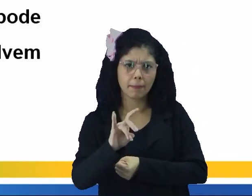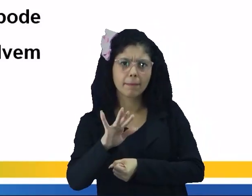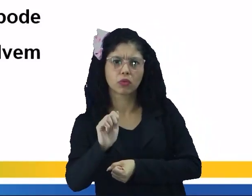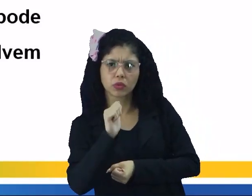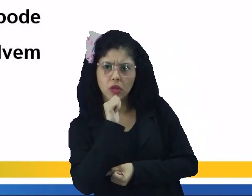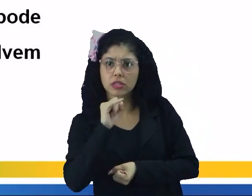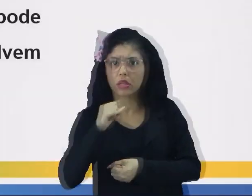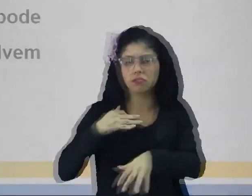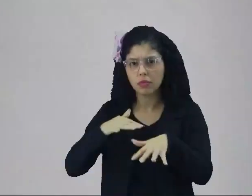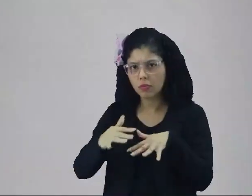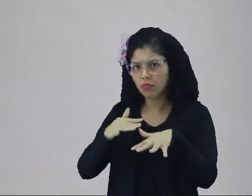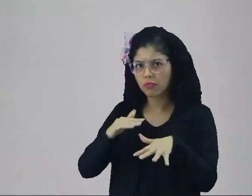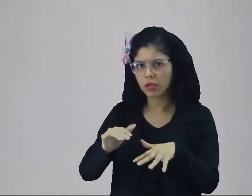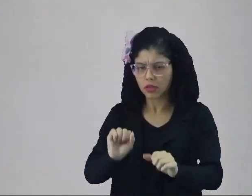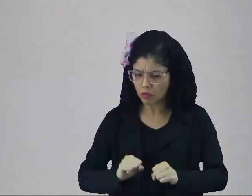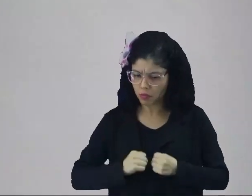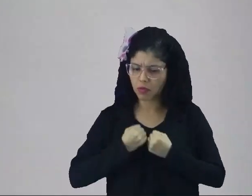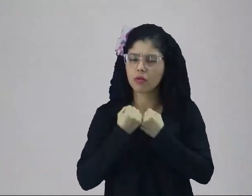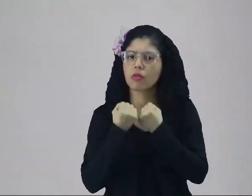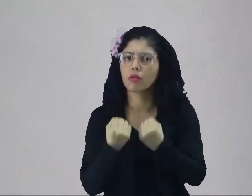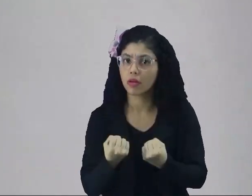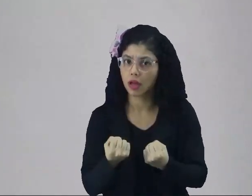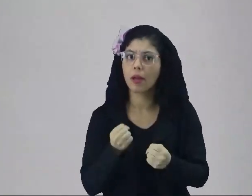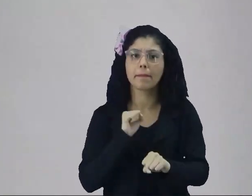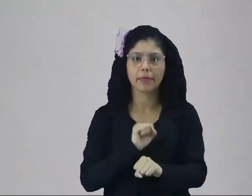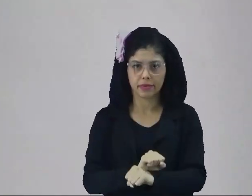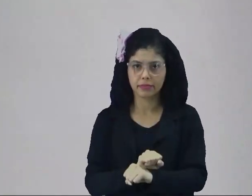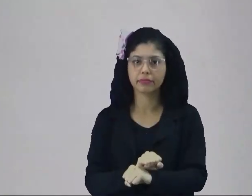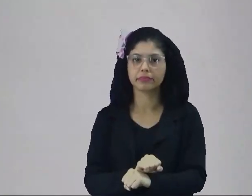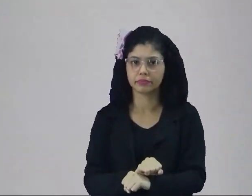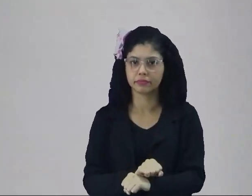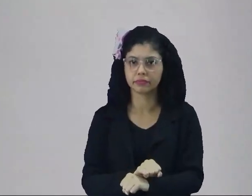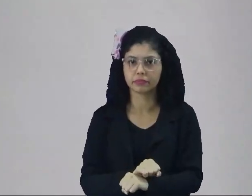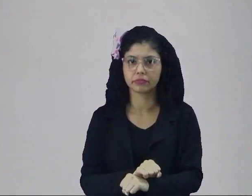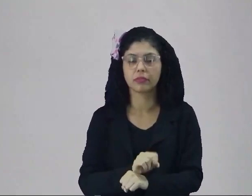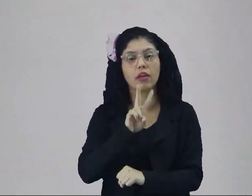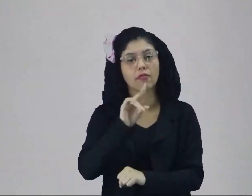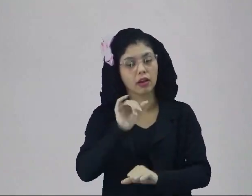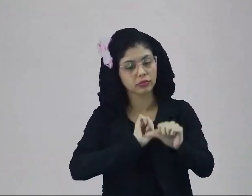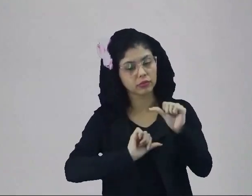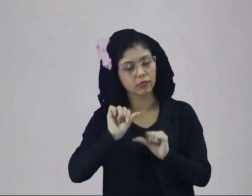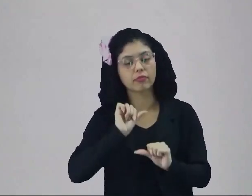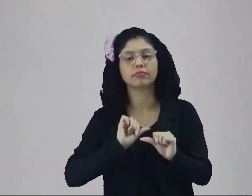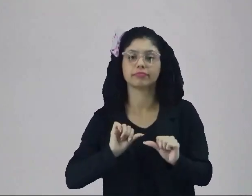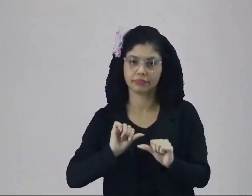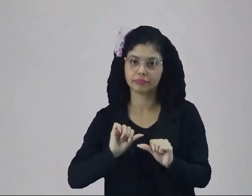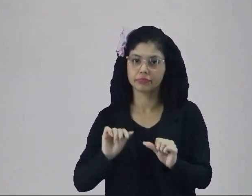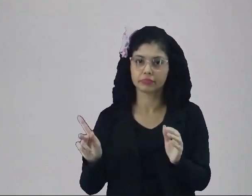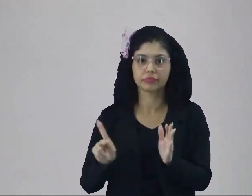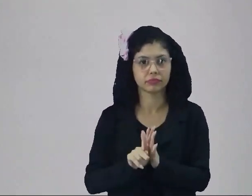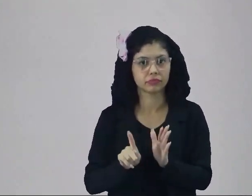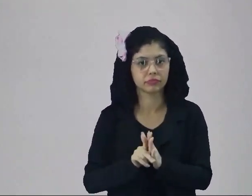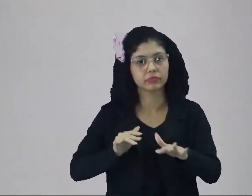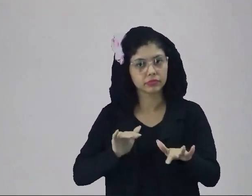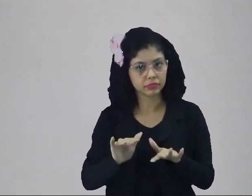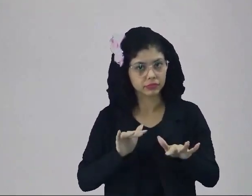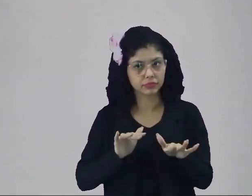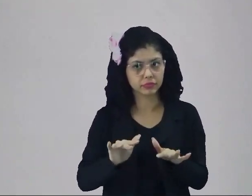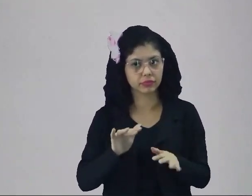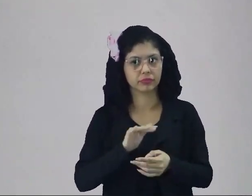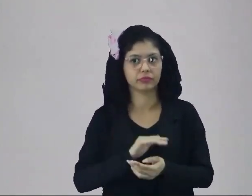ele estiver em movimento e receber uma força para parar, então ele vai modificar justamente o seu